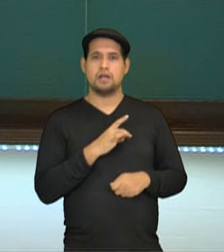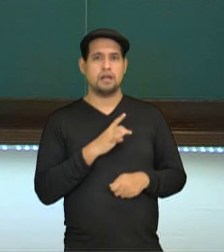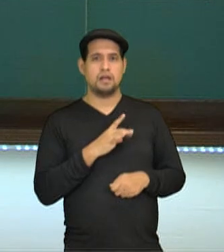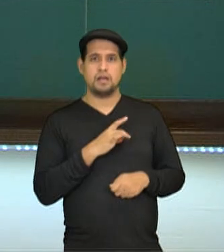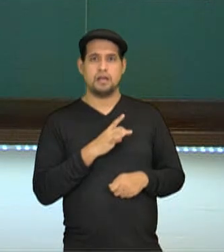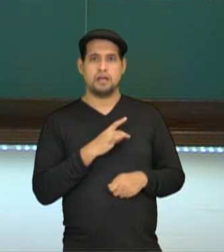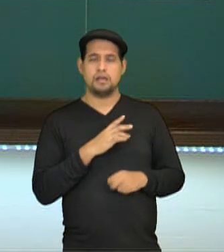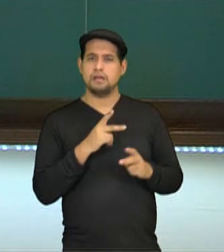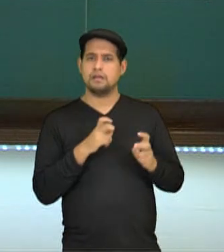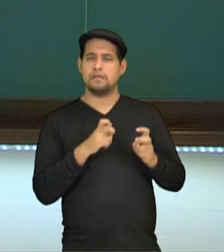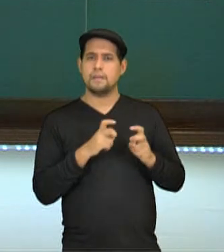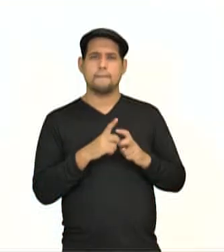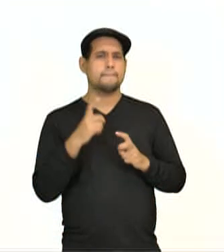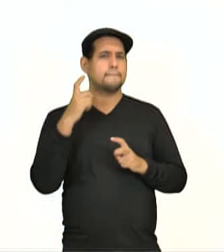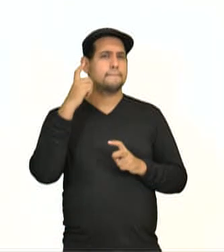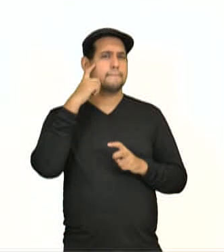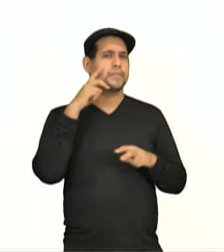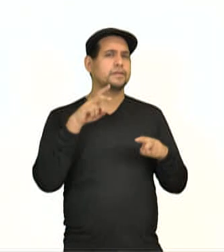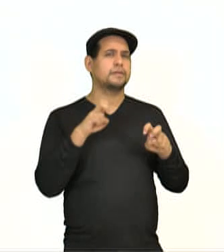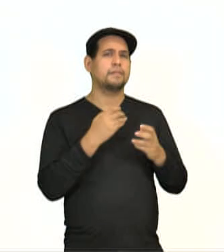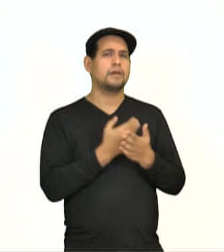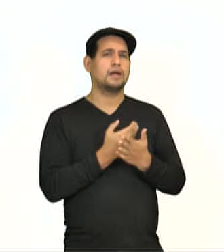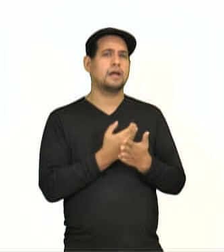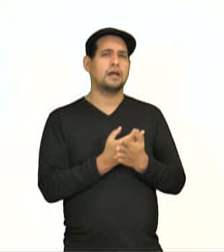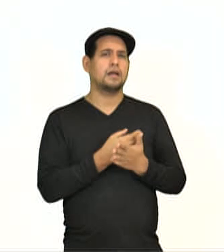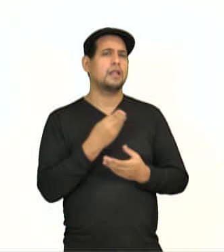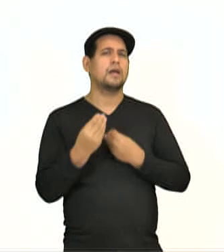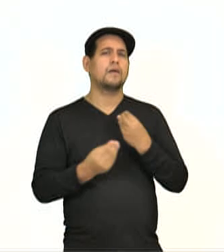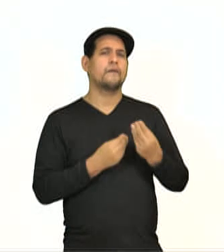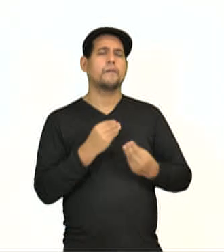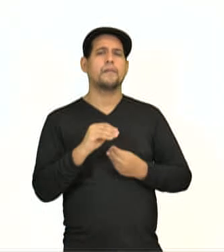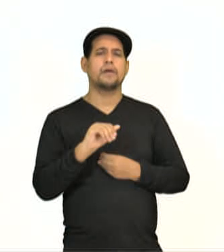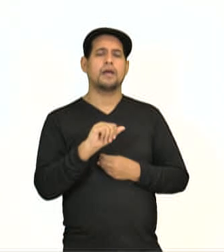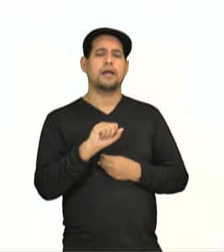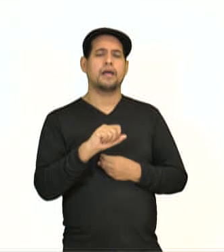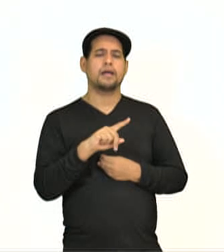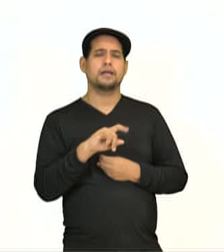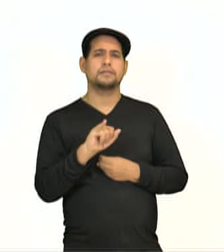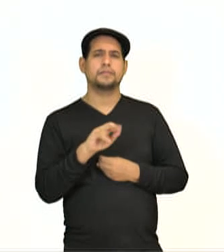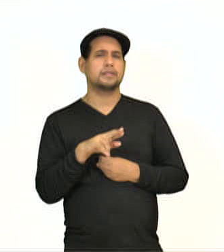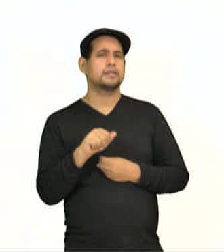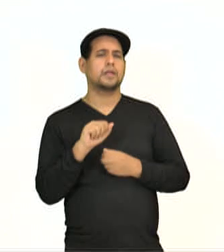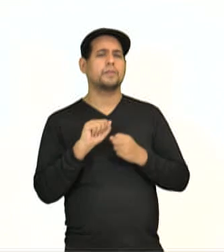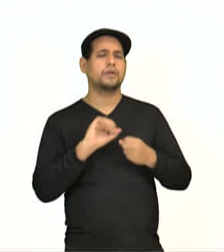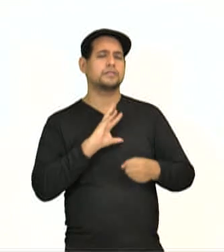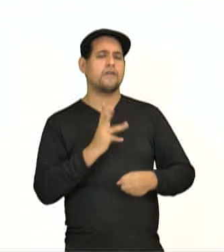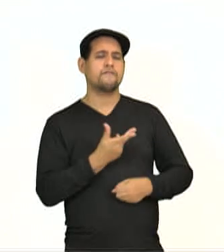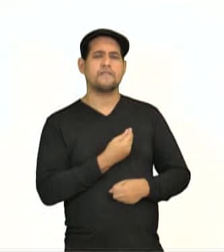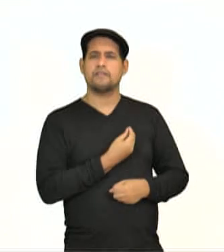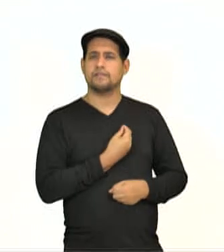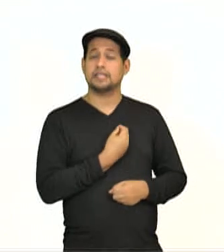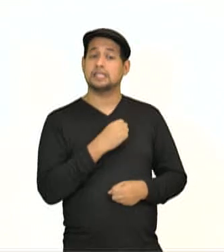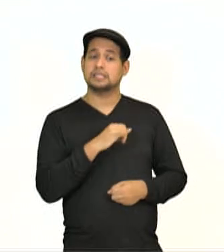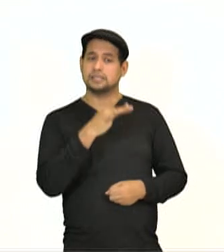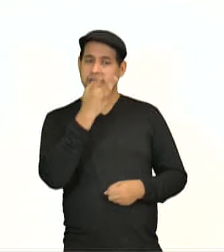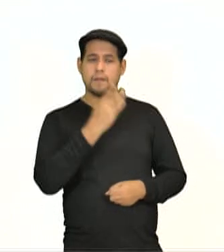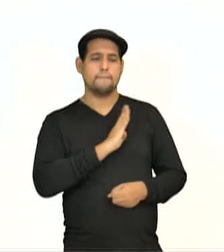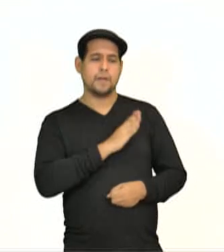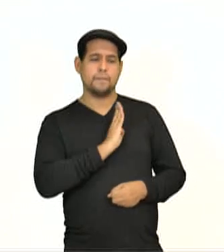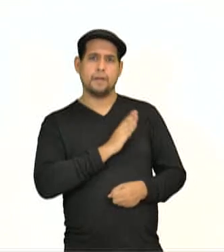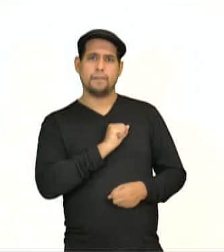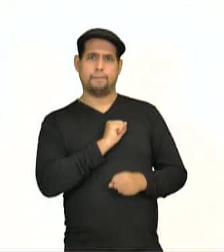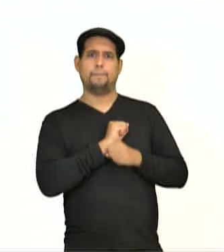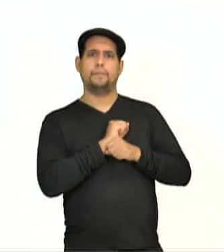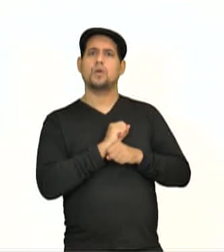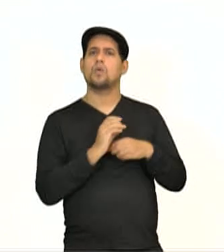Vamos ver, pensando sobre a aula, como a aspirina pode salvar vidas em caso de infarto? Veja